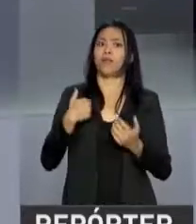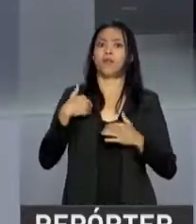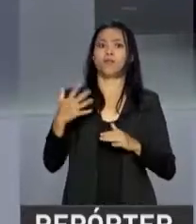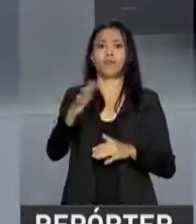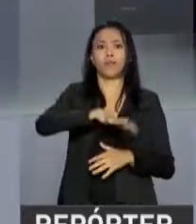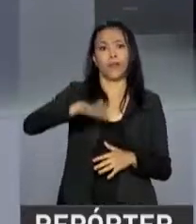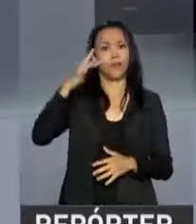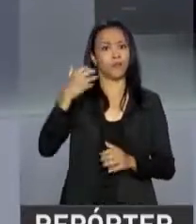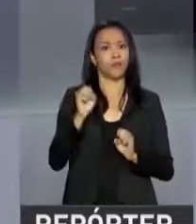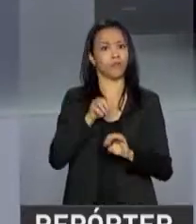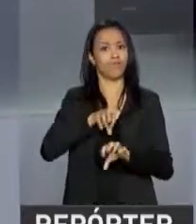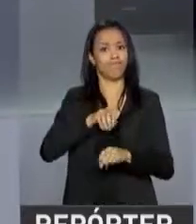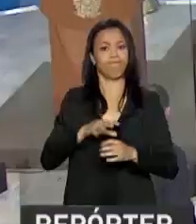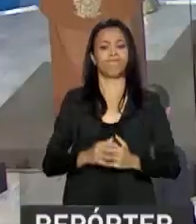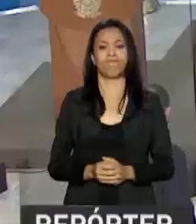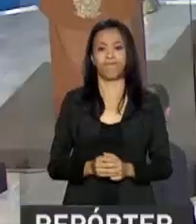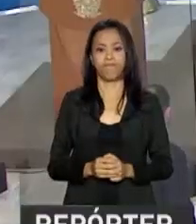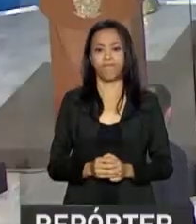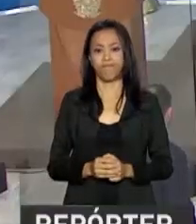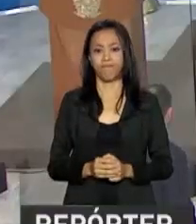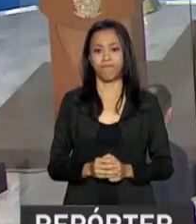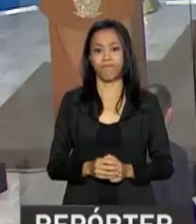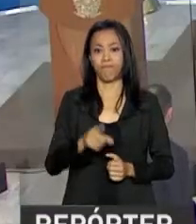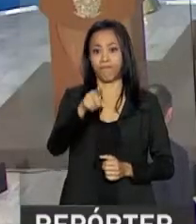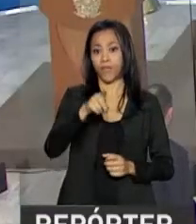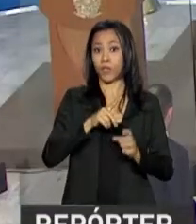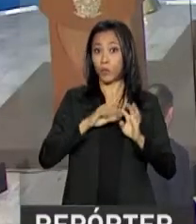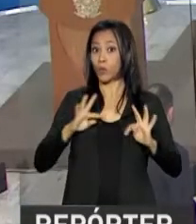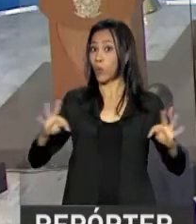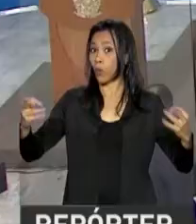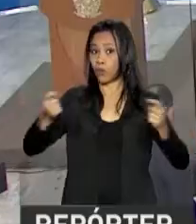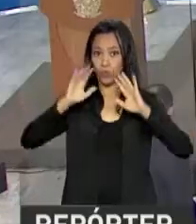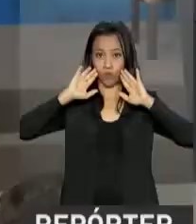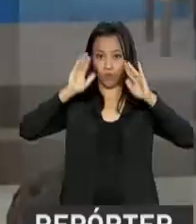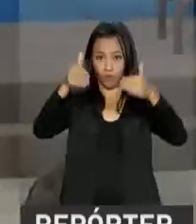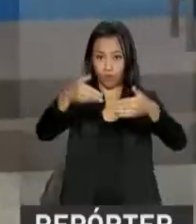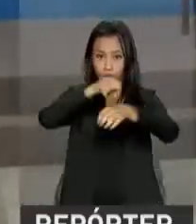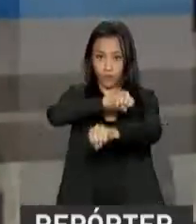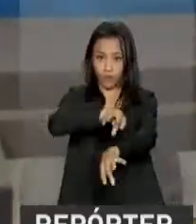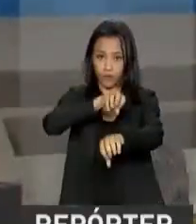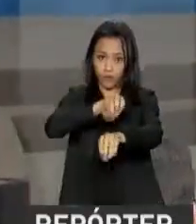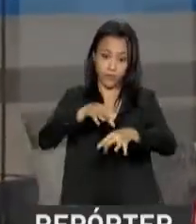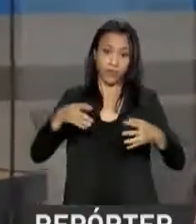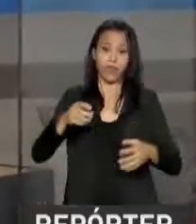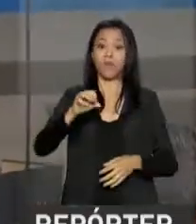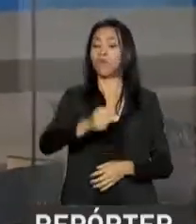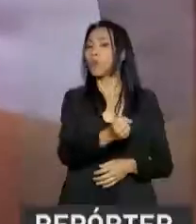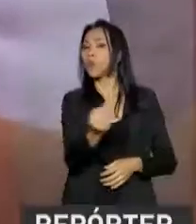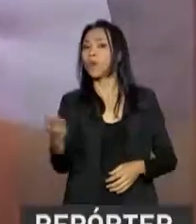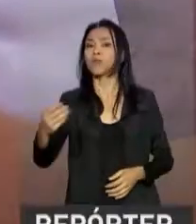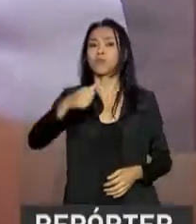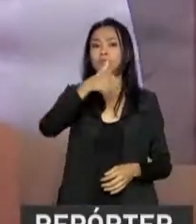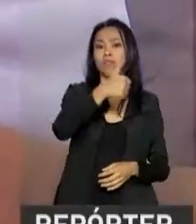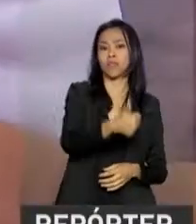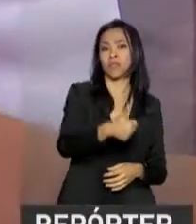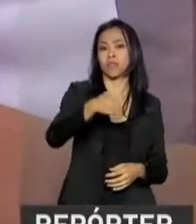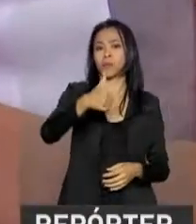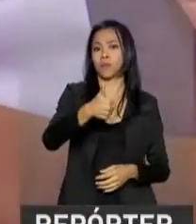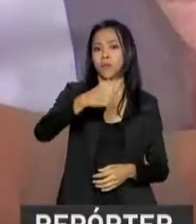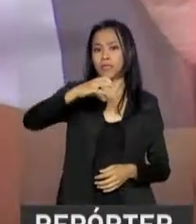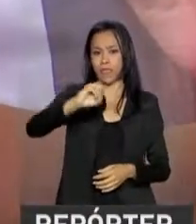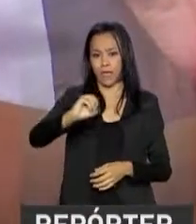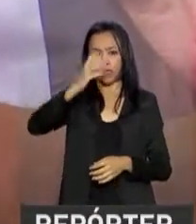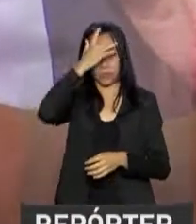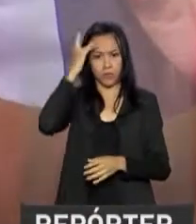educativo todos em prol da educação foram 110 homenageados com a ordem nacional do mérito